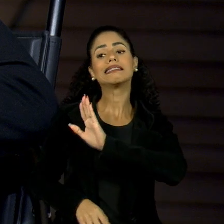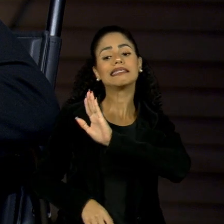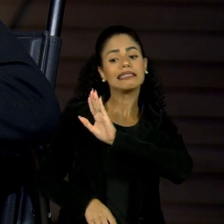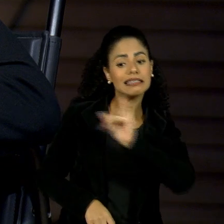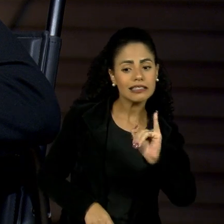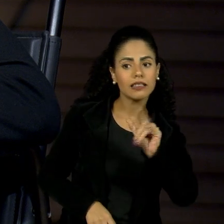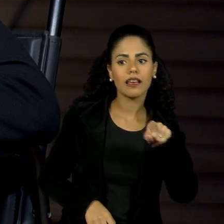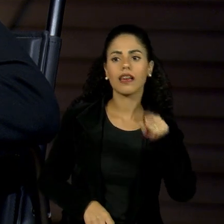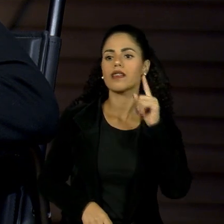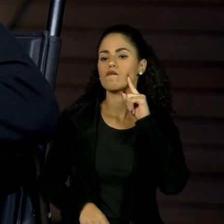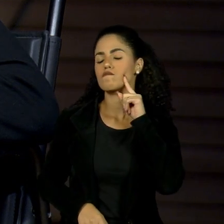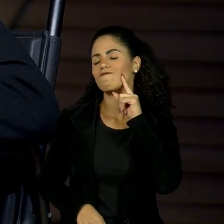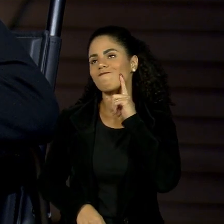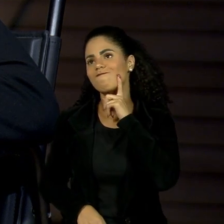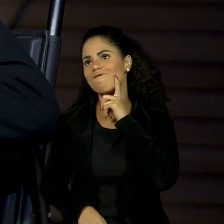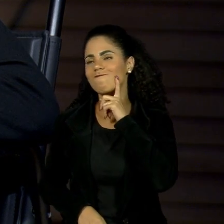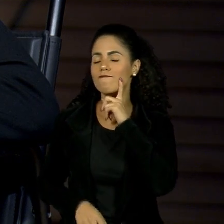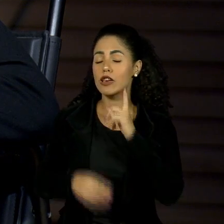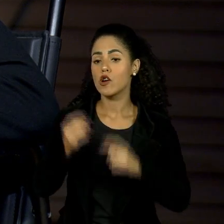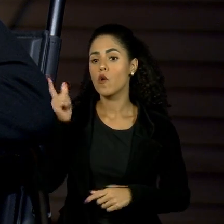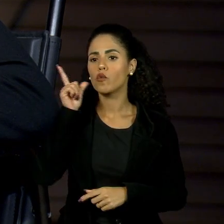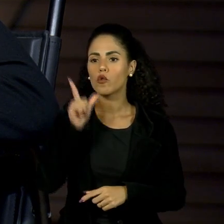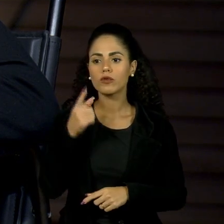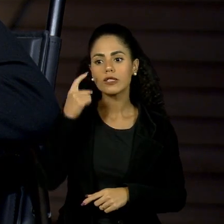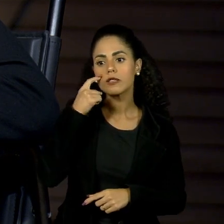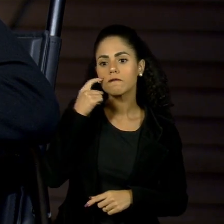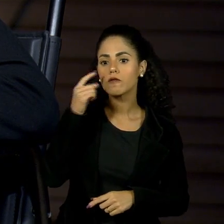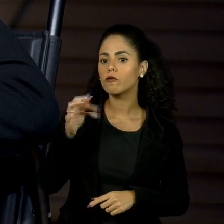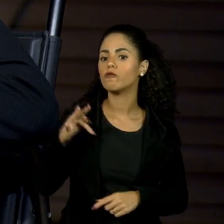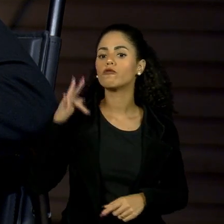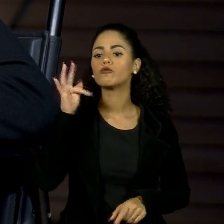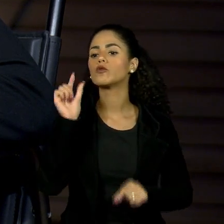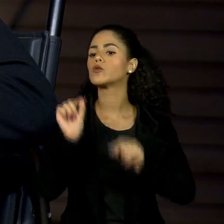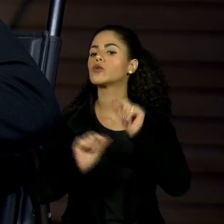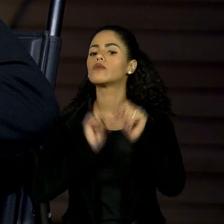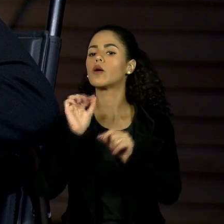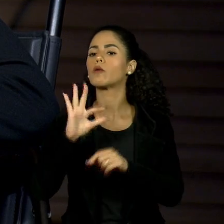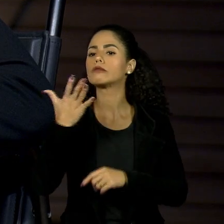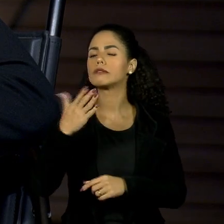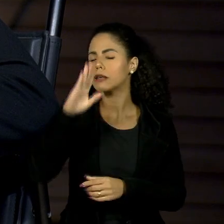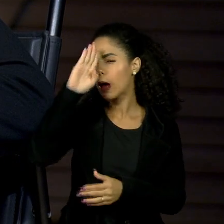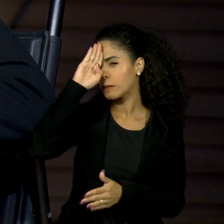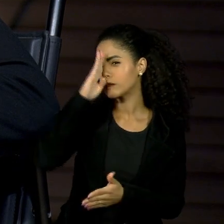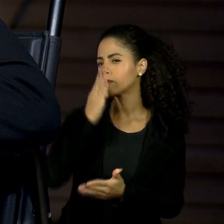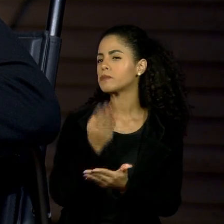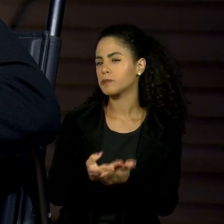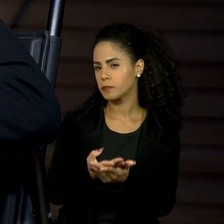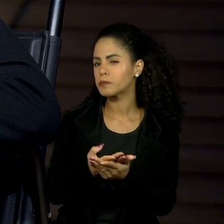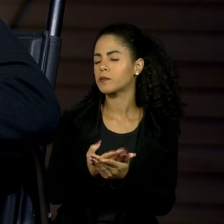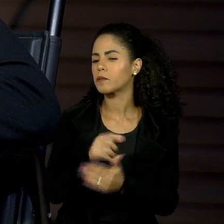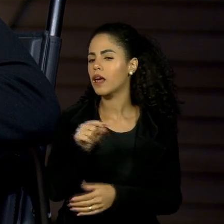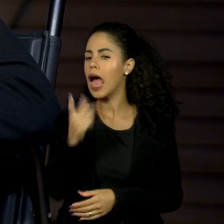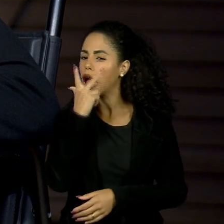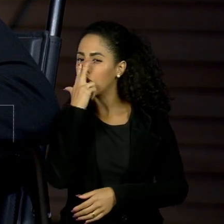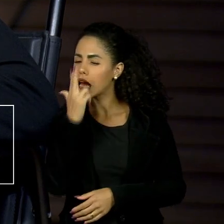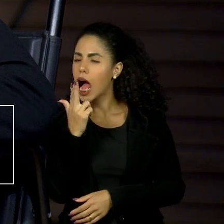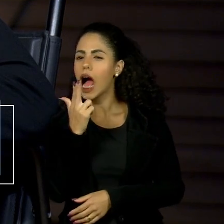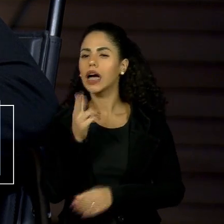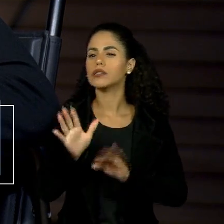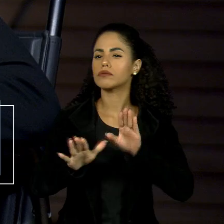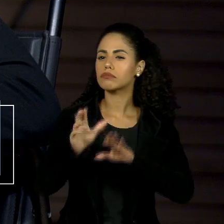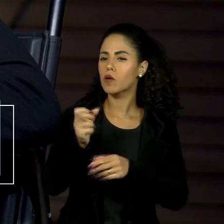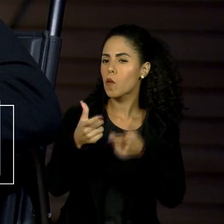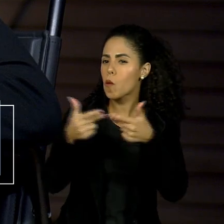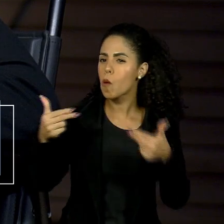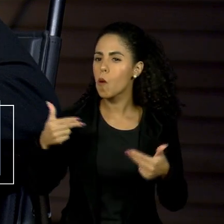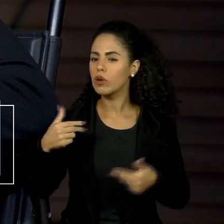que ele é capaz de prever o que vai acontecer, se ele acredita que atributos